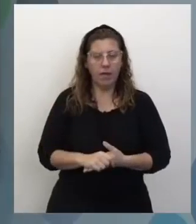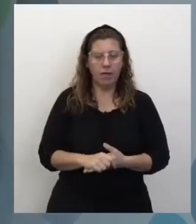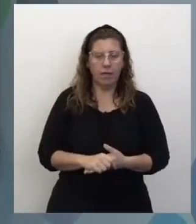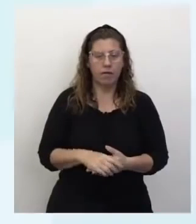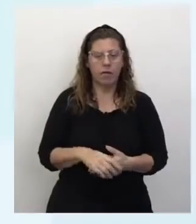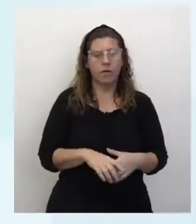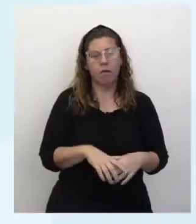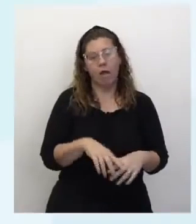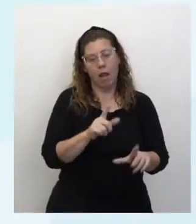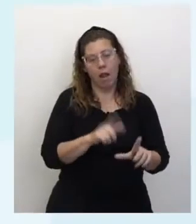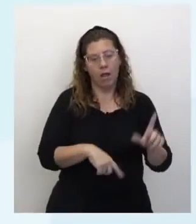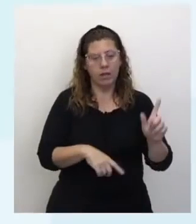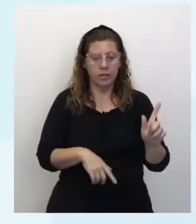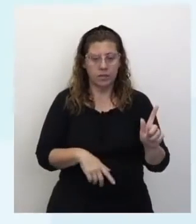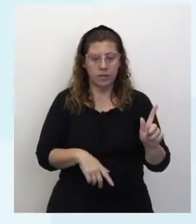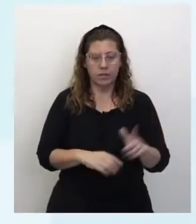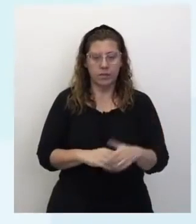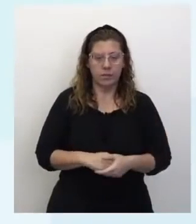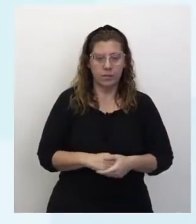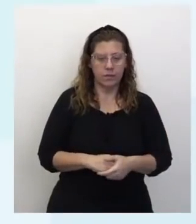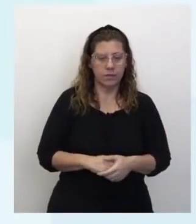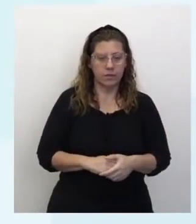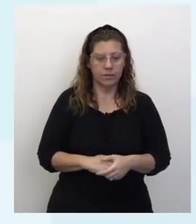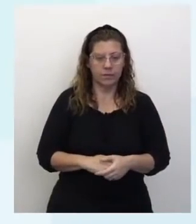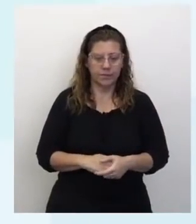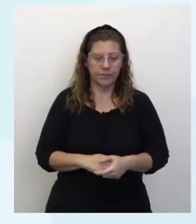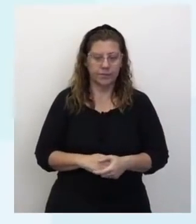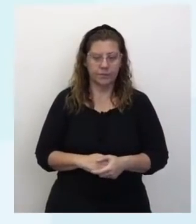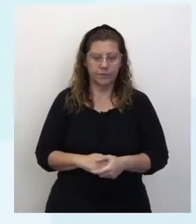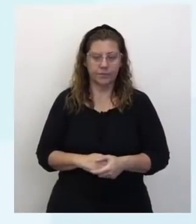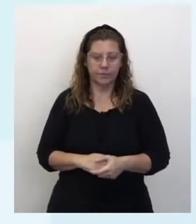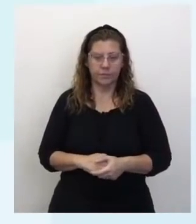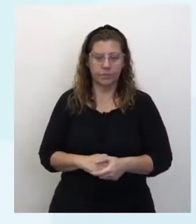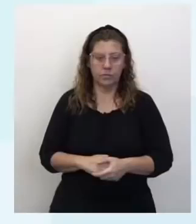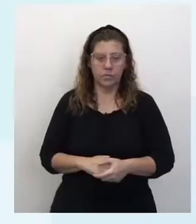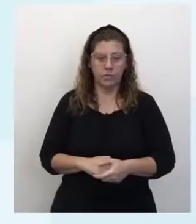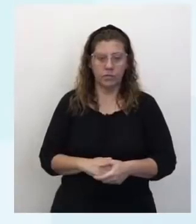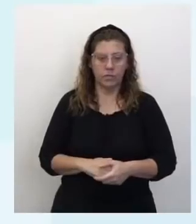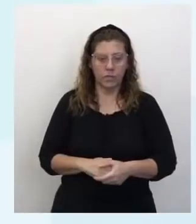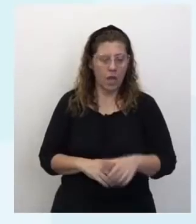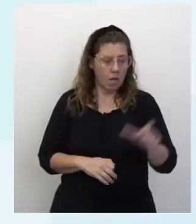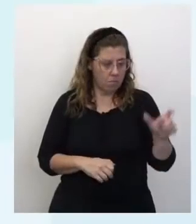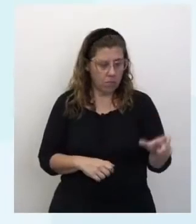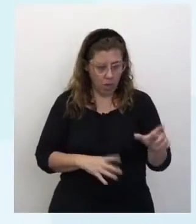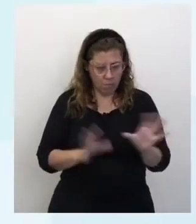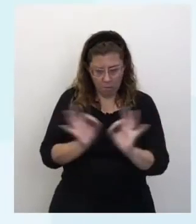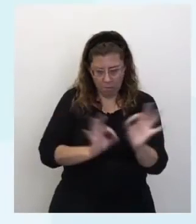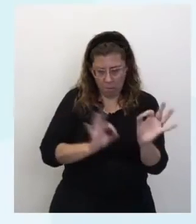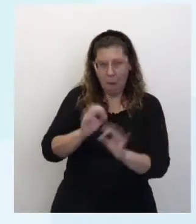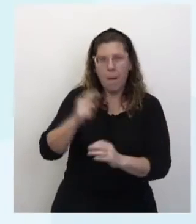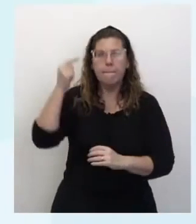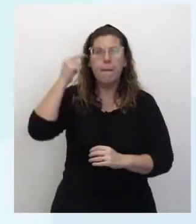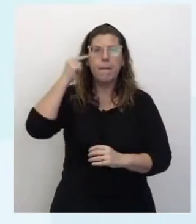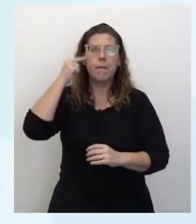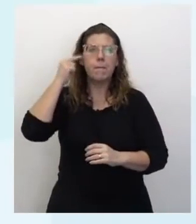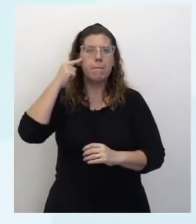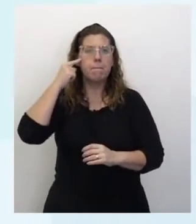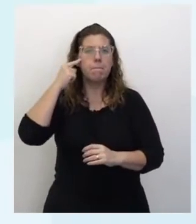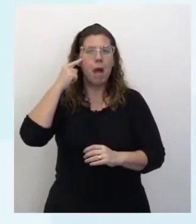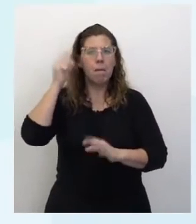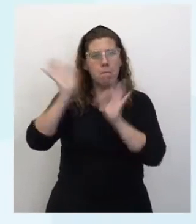ó. The creator must consider the target audience. A pessoa que cria um meme deve